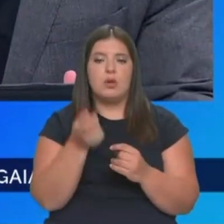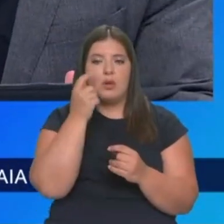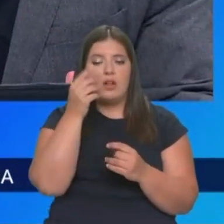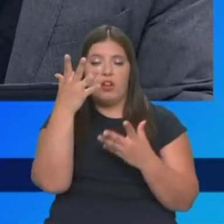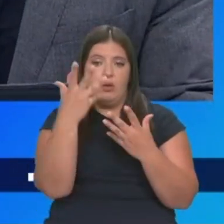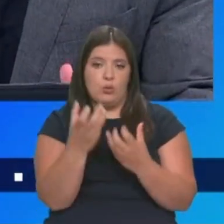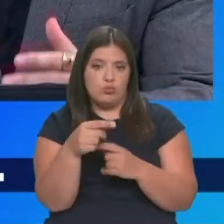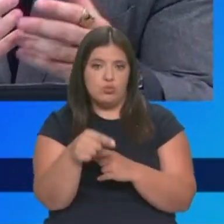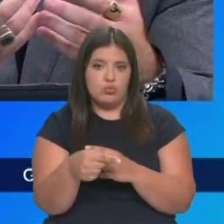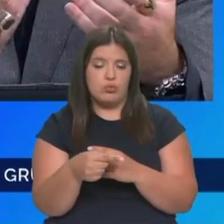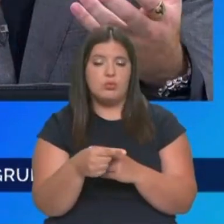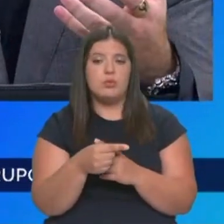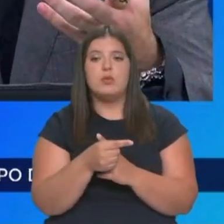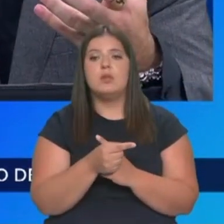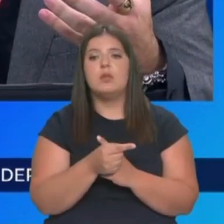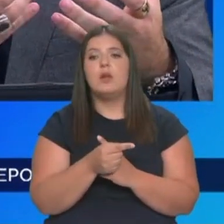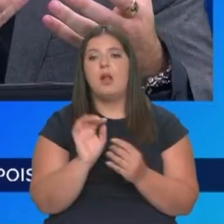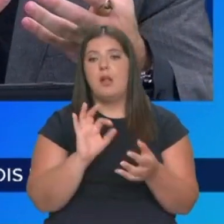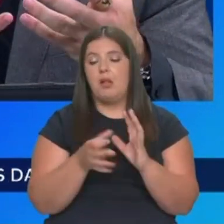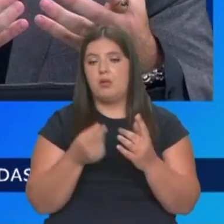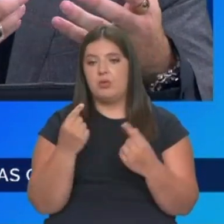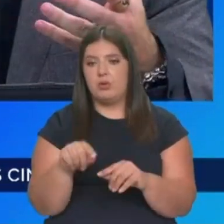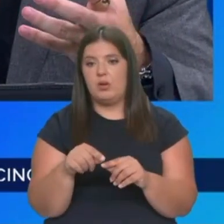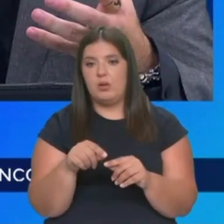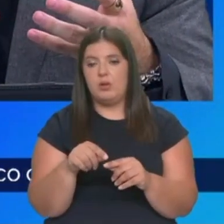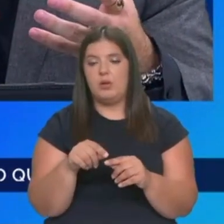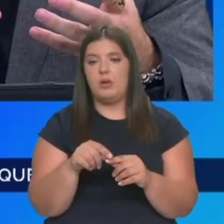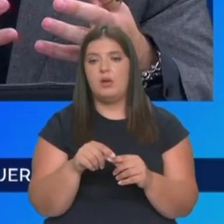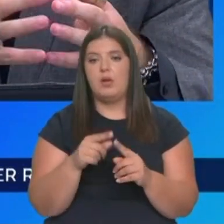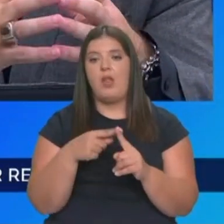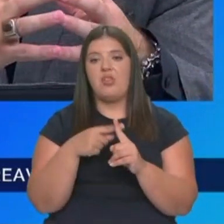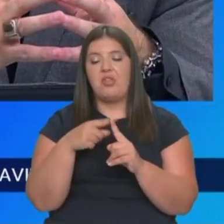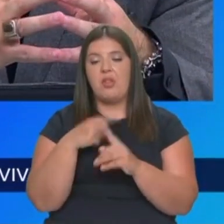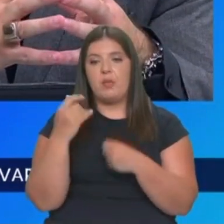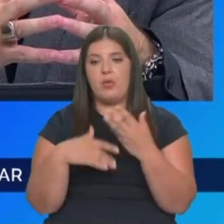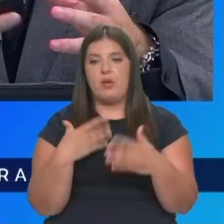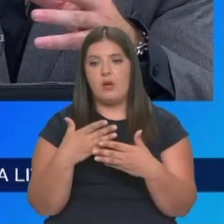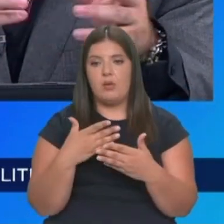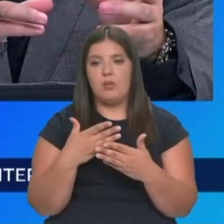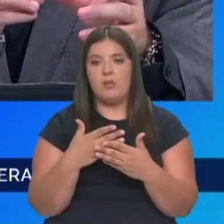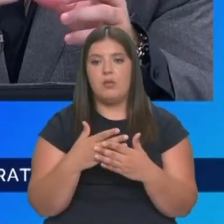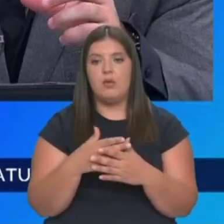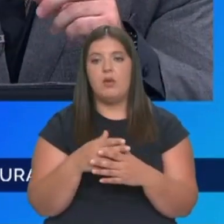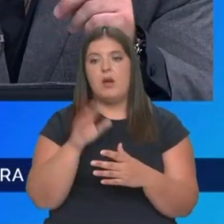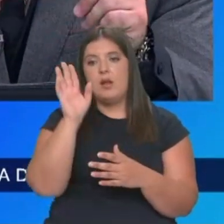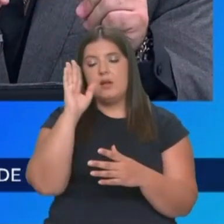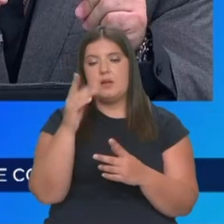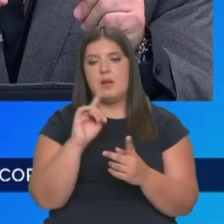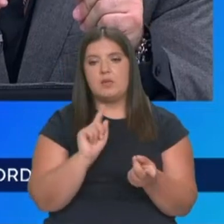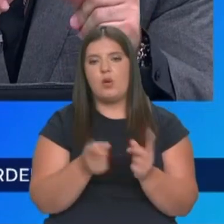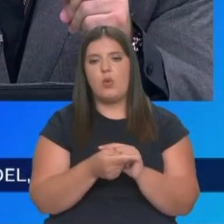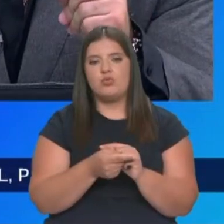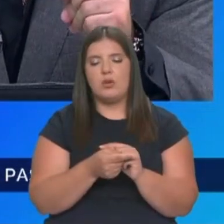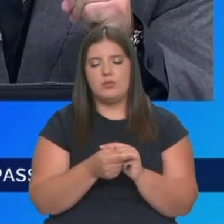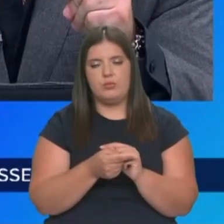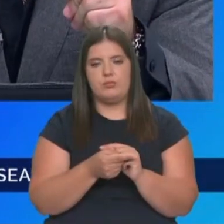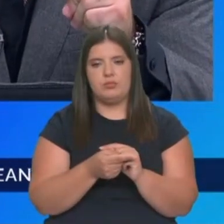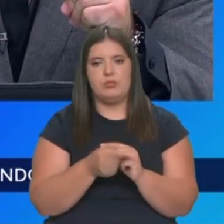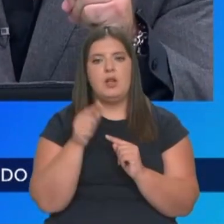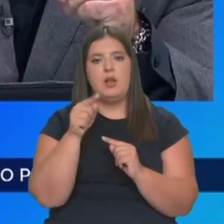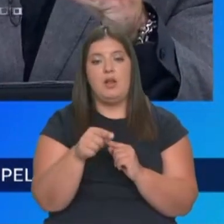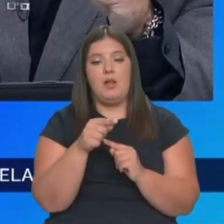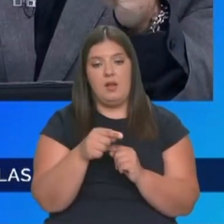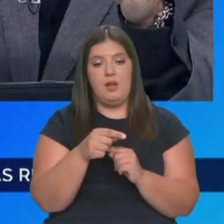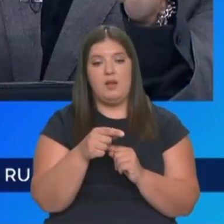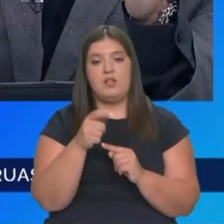está virado para a sua estrela. Tem a sua lógica do ponto de vista termodinâmico. Agora sabe-se que é precisamente o oposto. Este